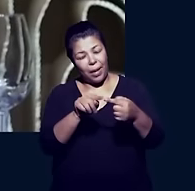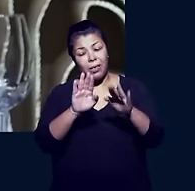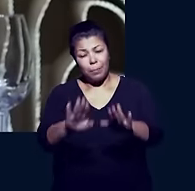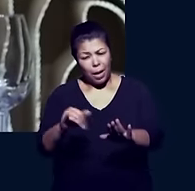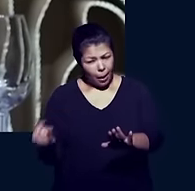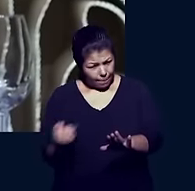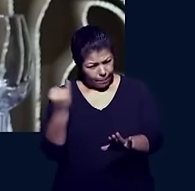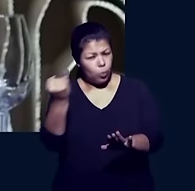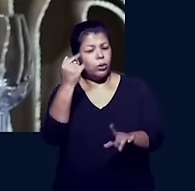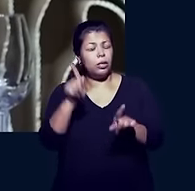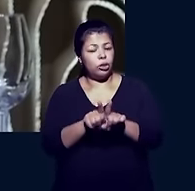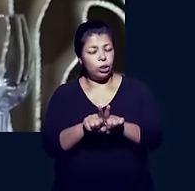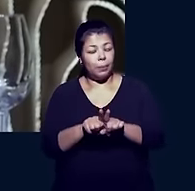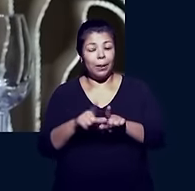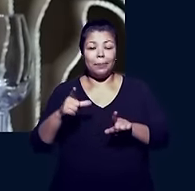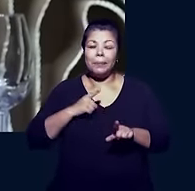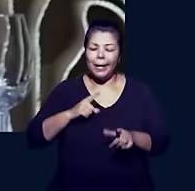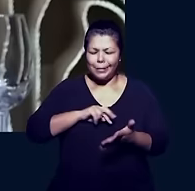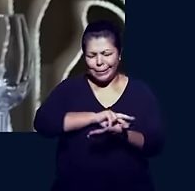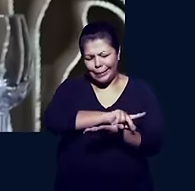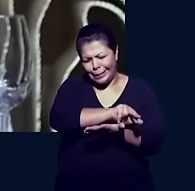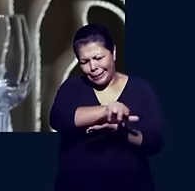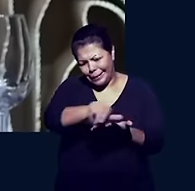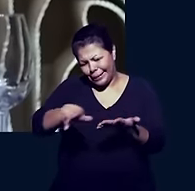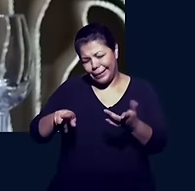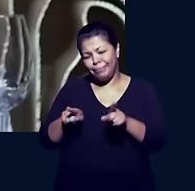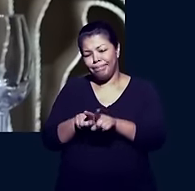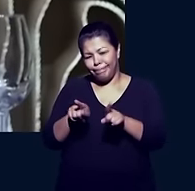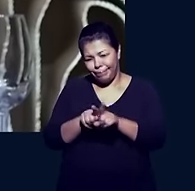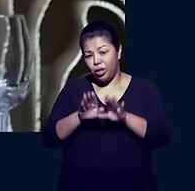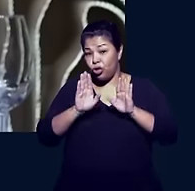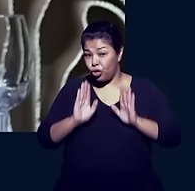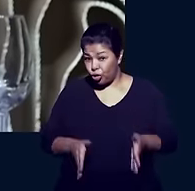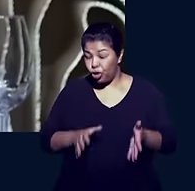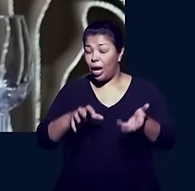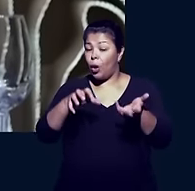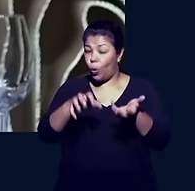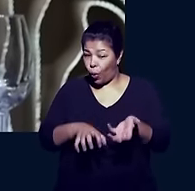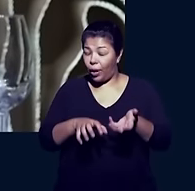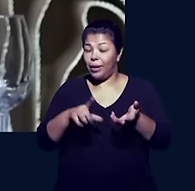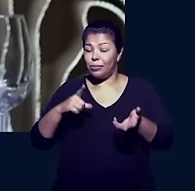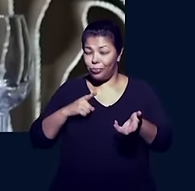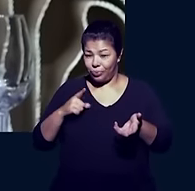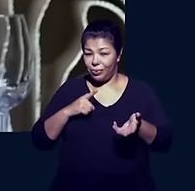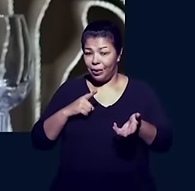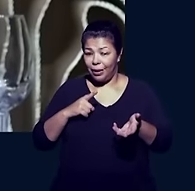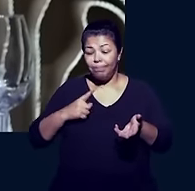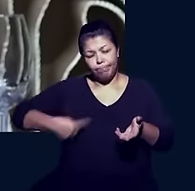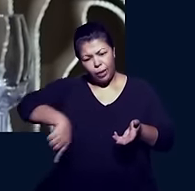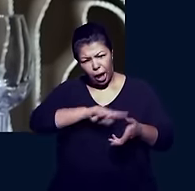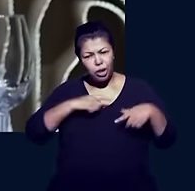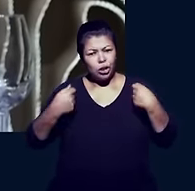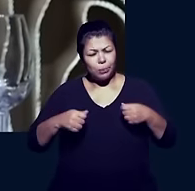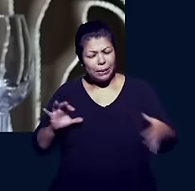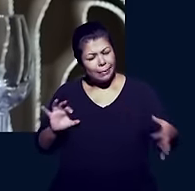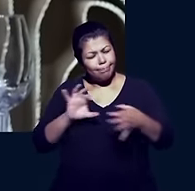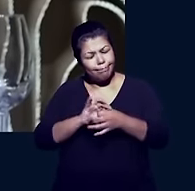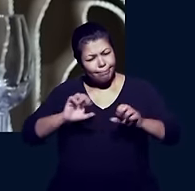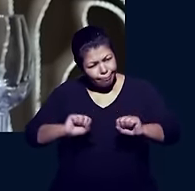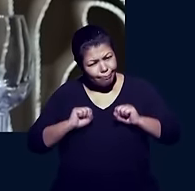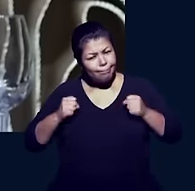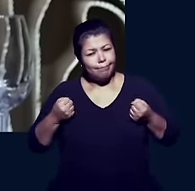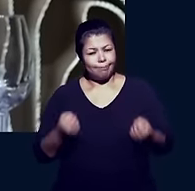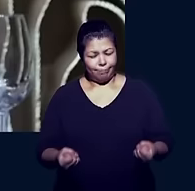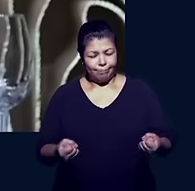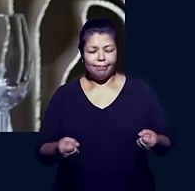gente tem eh diversas medidas de arrecadação no Congresso que aqui tem que ser o esforço do país né aqui a gente tem que gastar